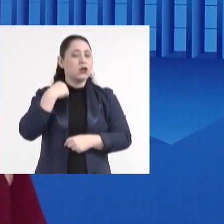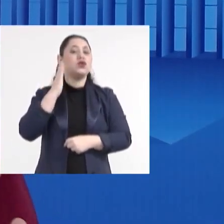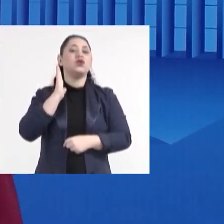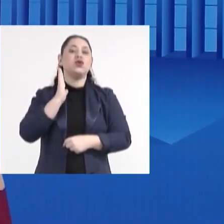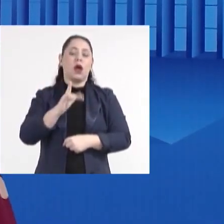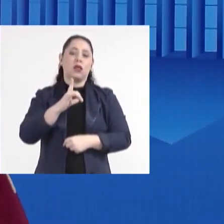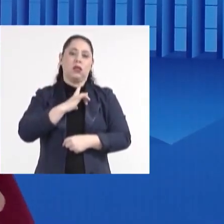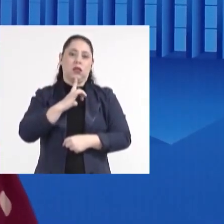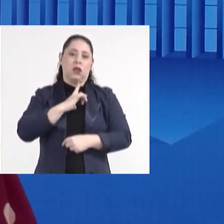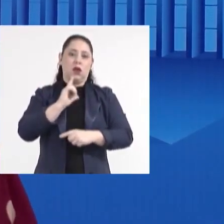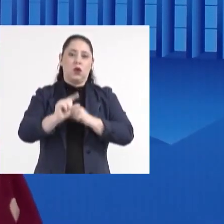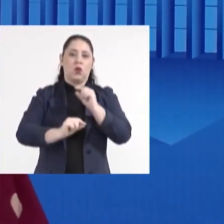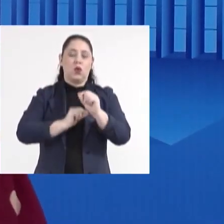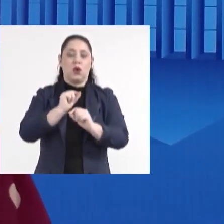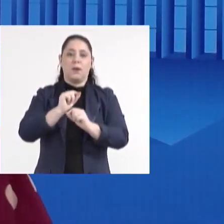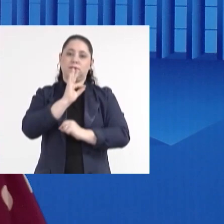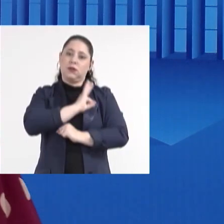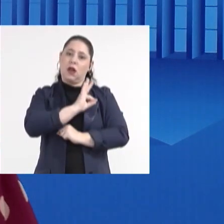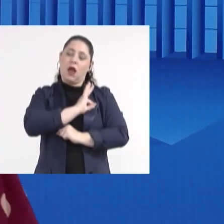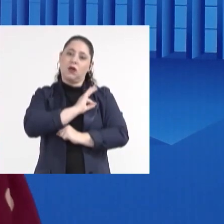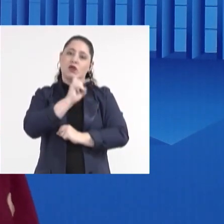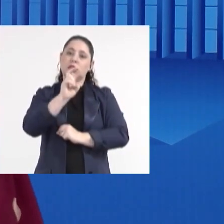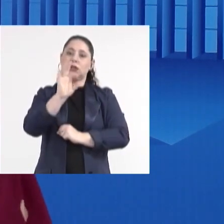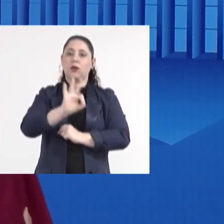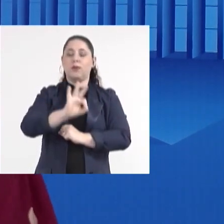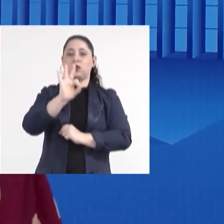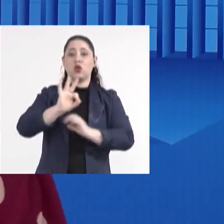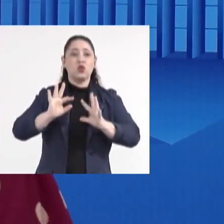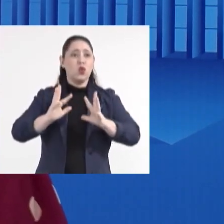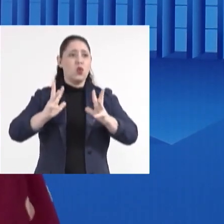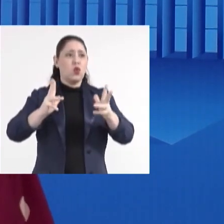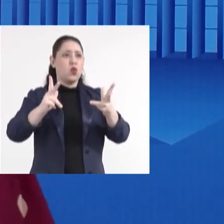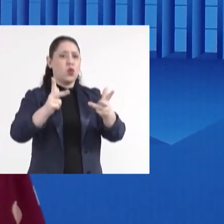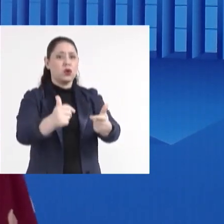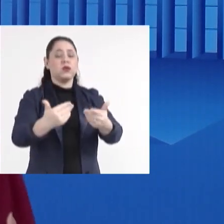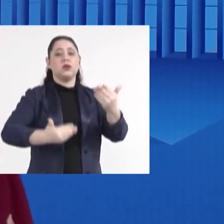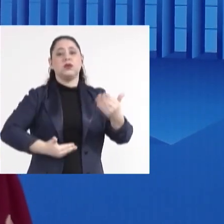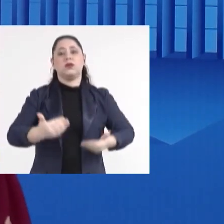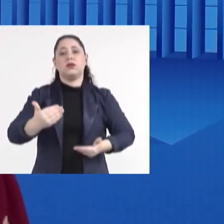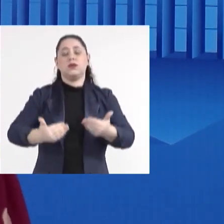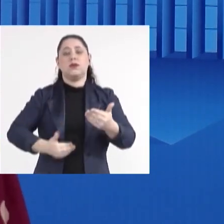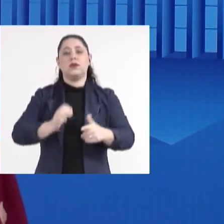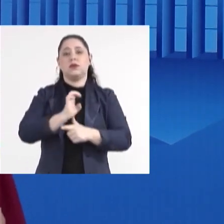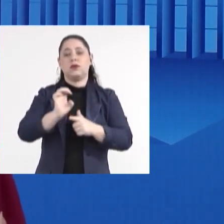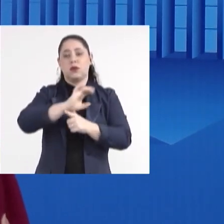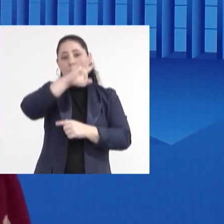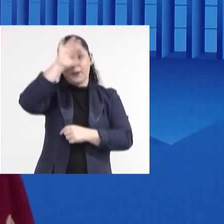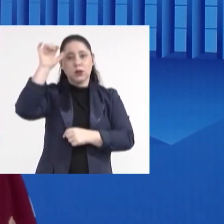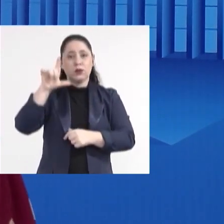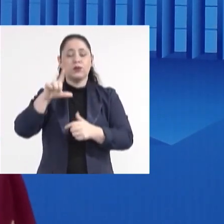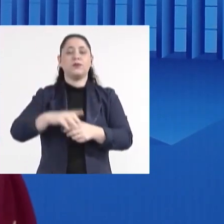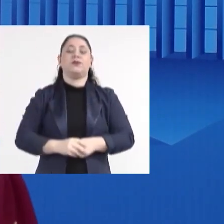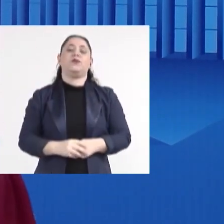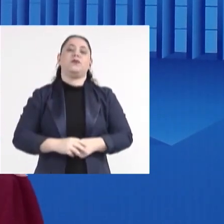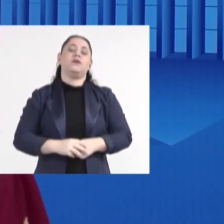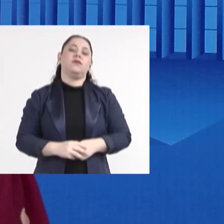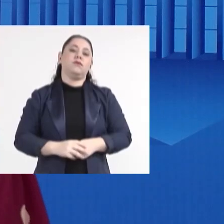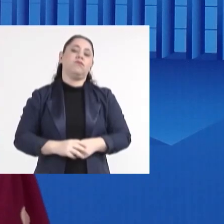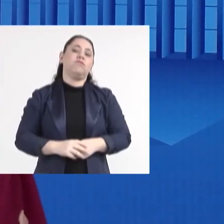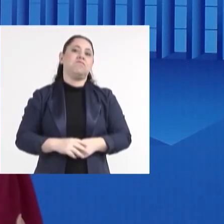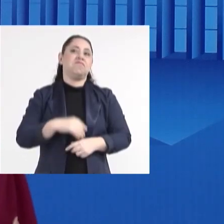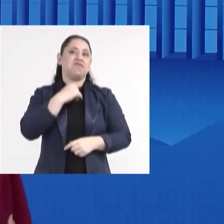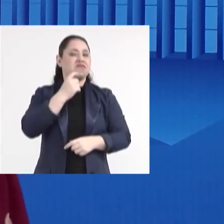já dar essa condição e esse aumento de 5% a todos os servidores de Mato Grosso do Sul.